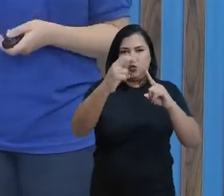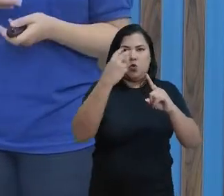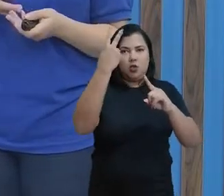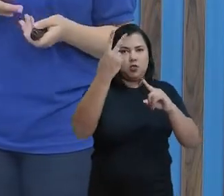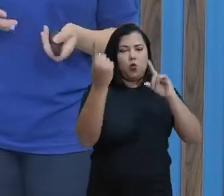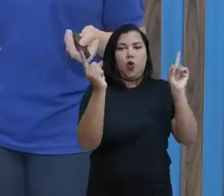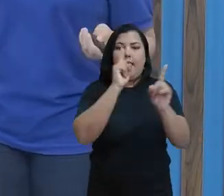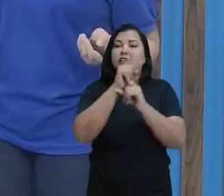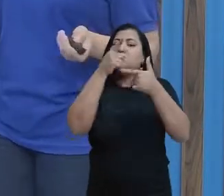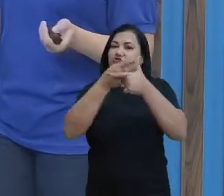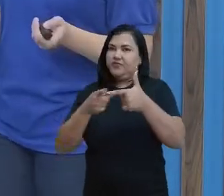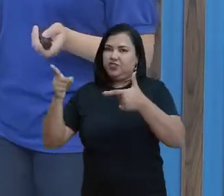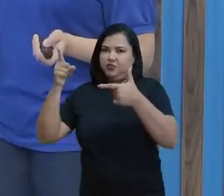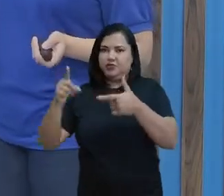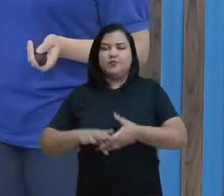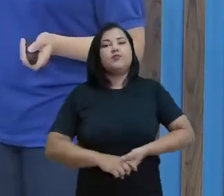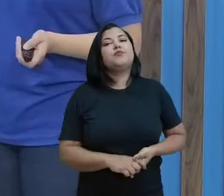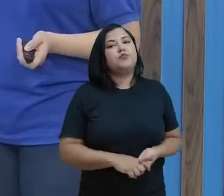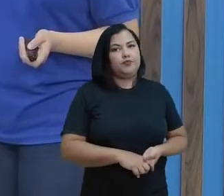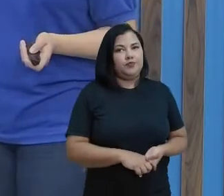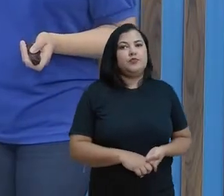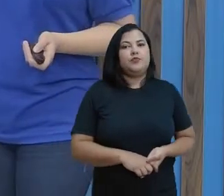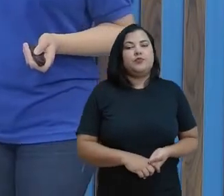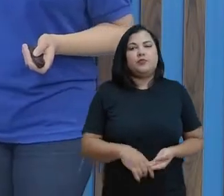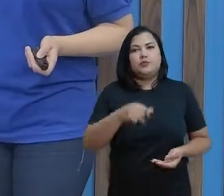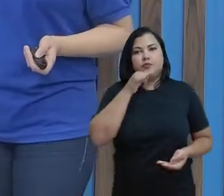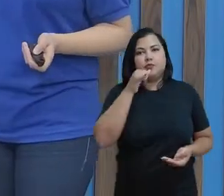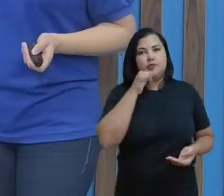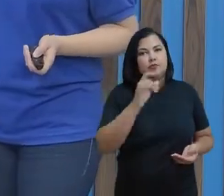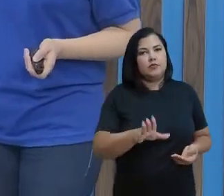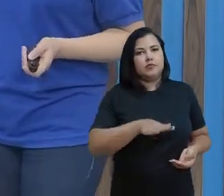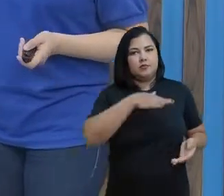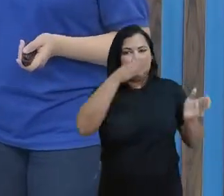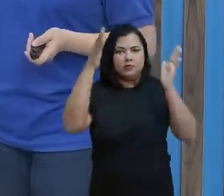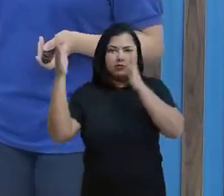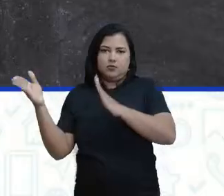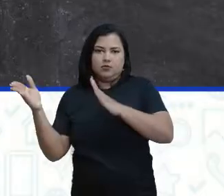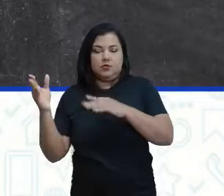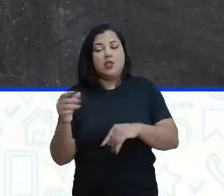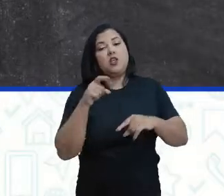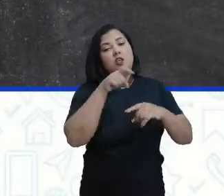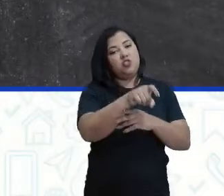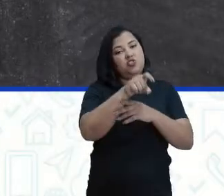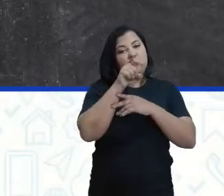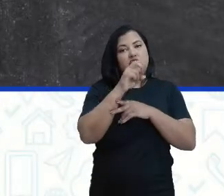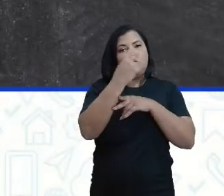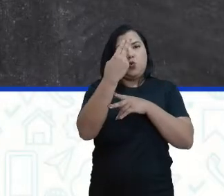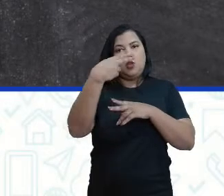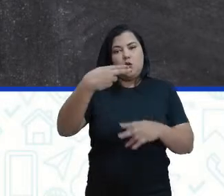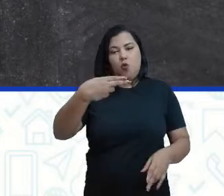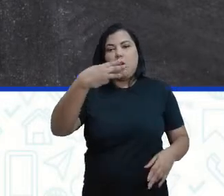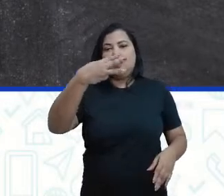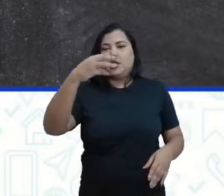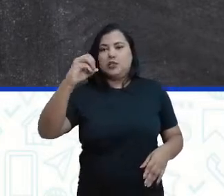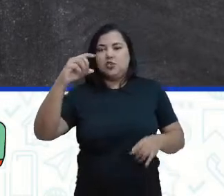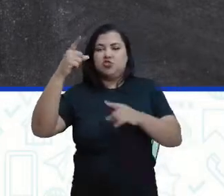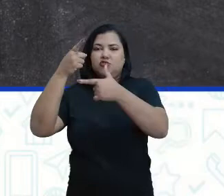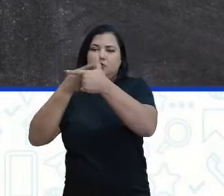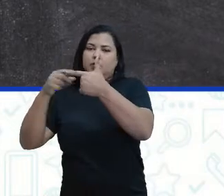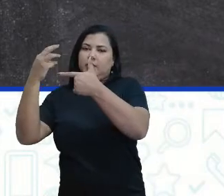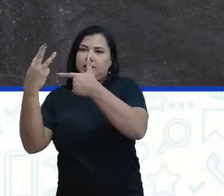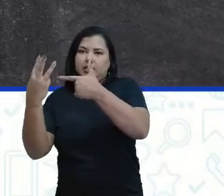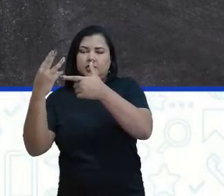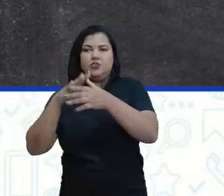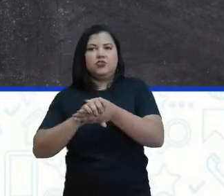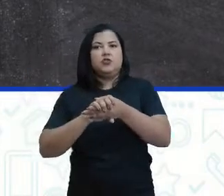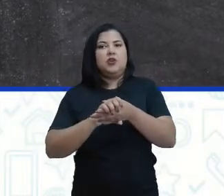o contrário disso é dividir, né? Então, ele vai passar para o outro lado da equação fazendo essa divisão. E 300 dividido para 3, a gente